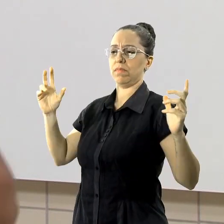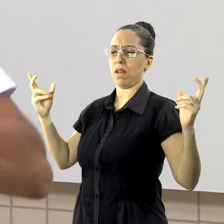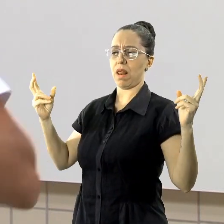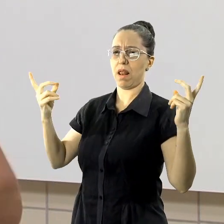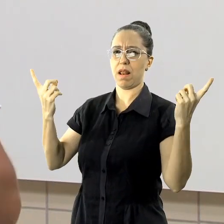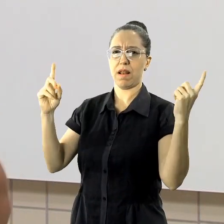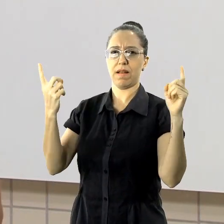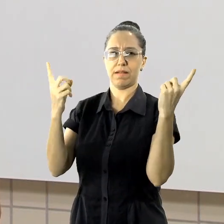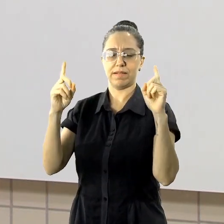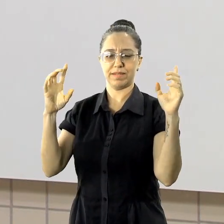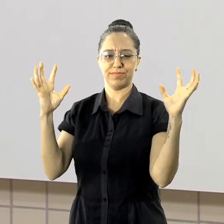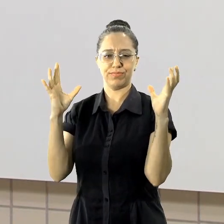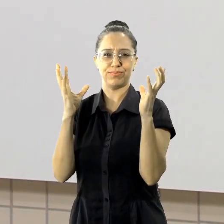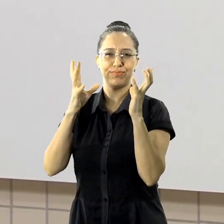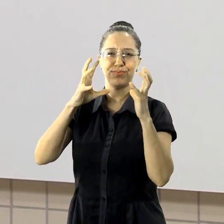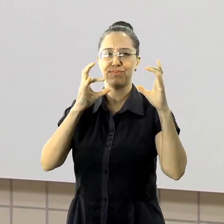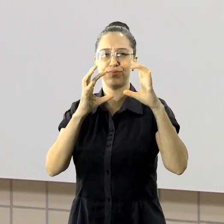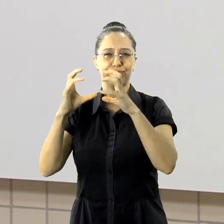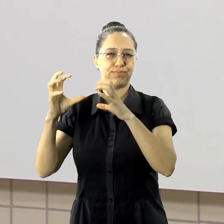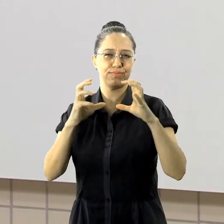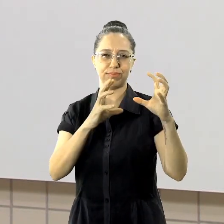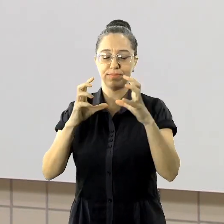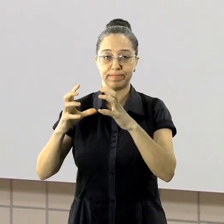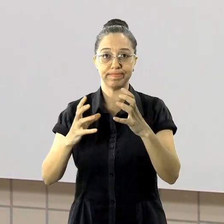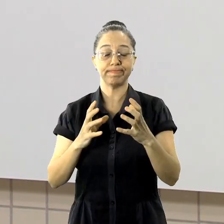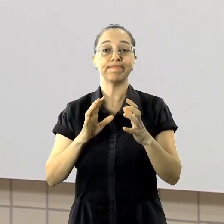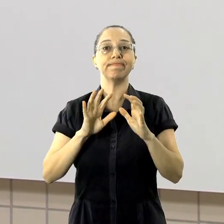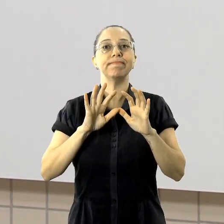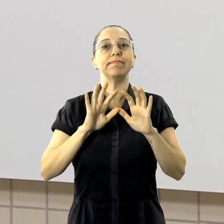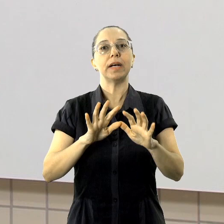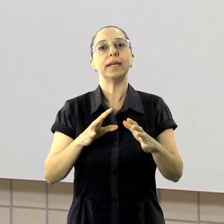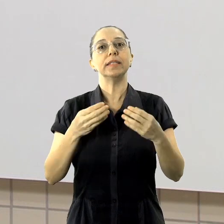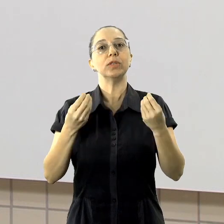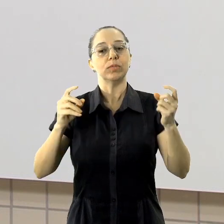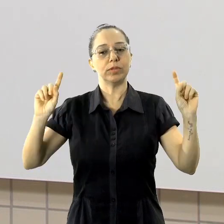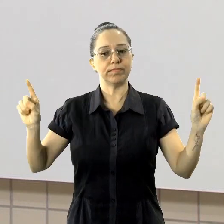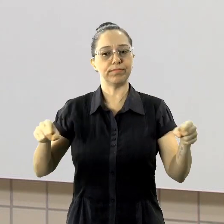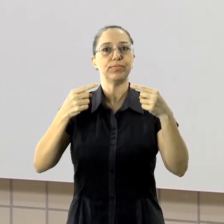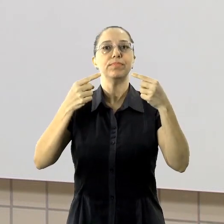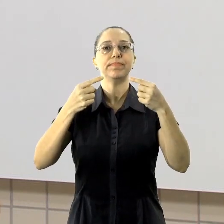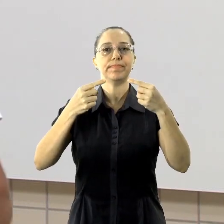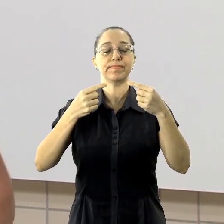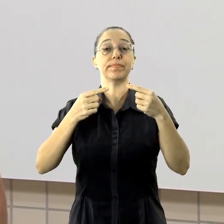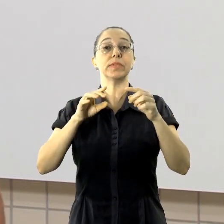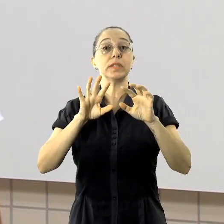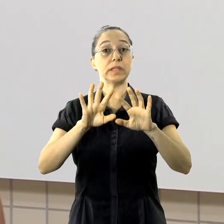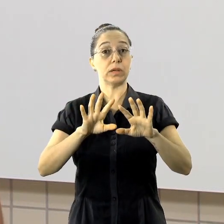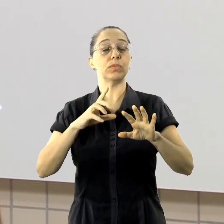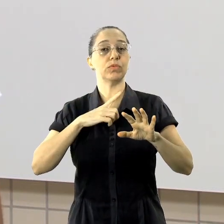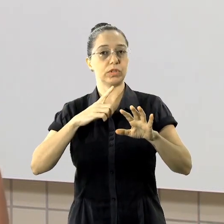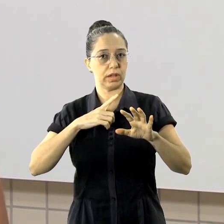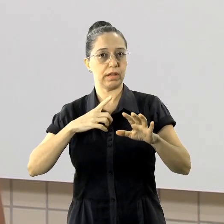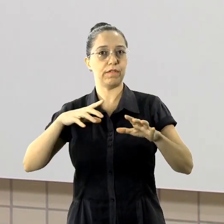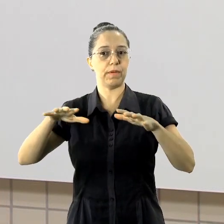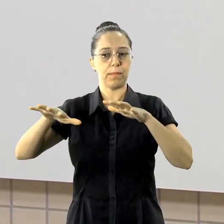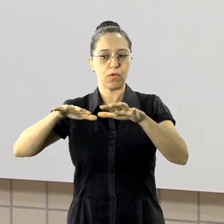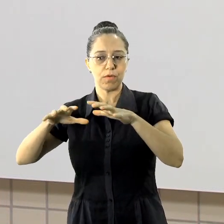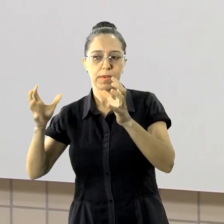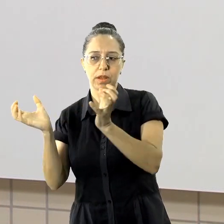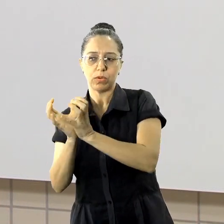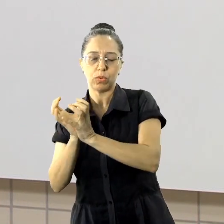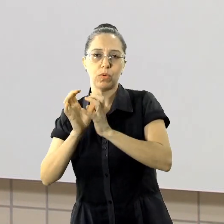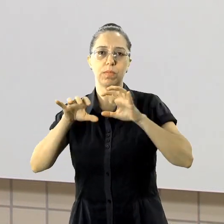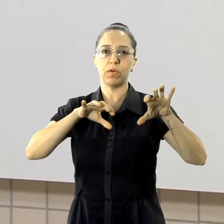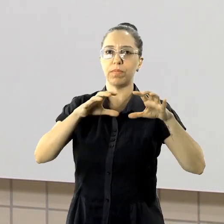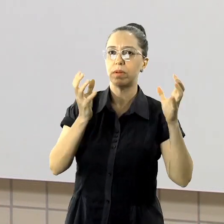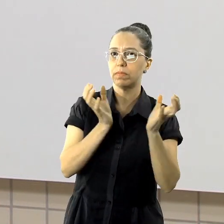que era combater, mas nós temos que entender que ocorreram movimentos que queriam combater a República Velha.